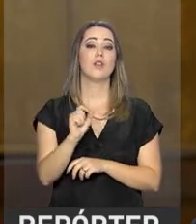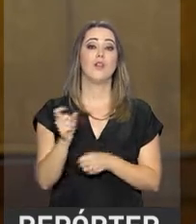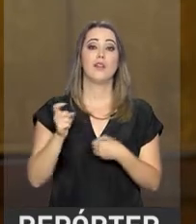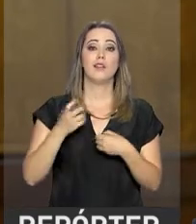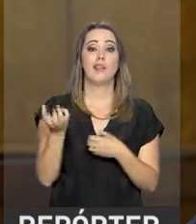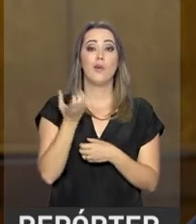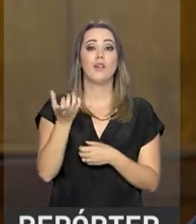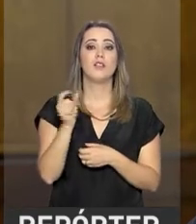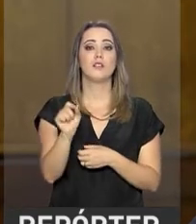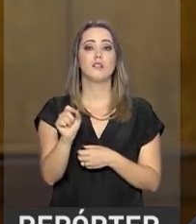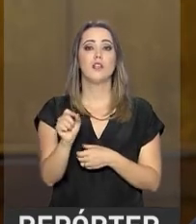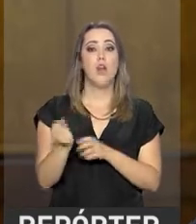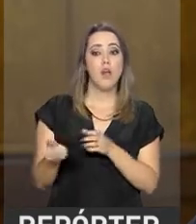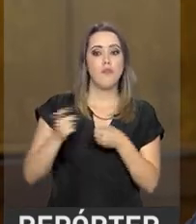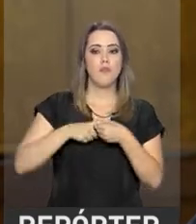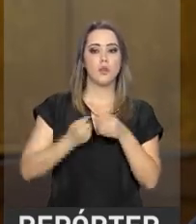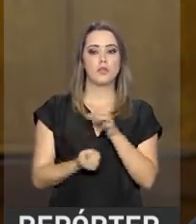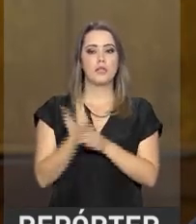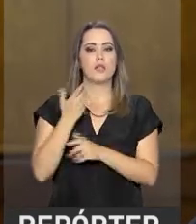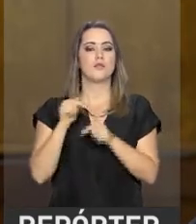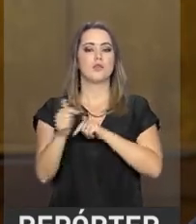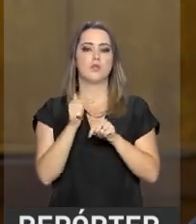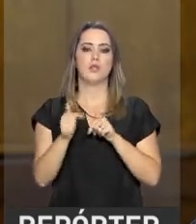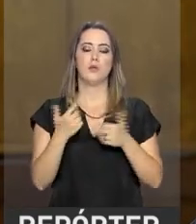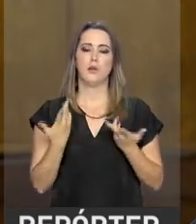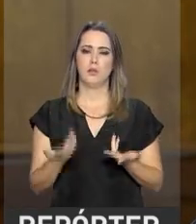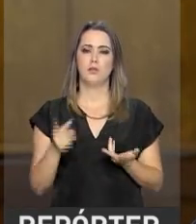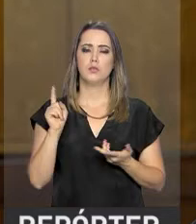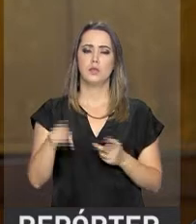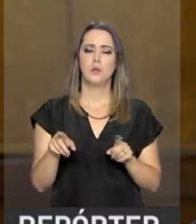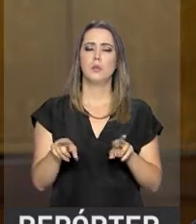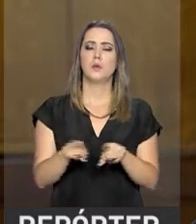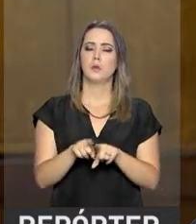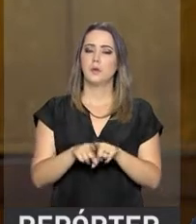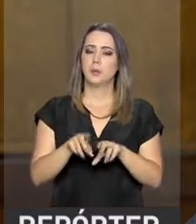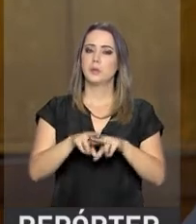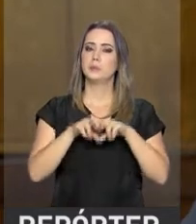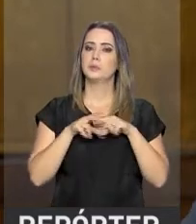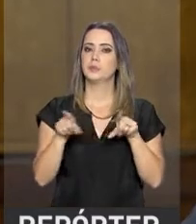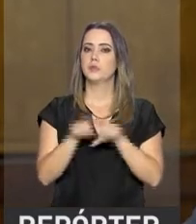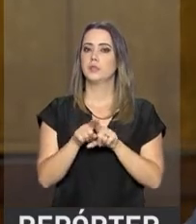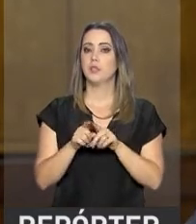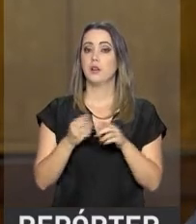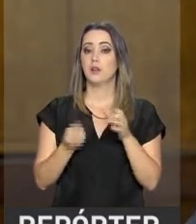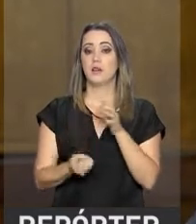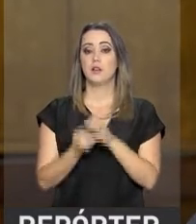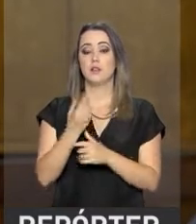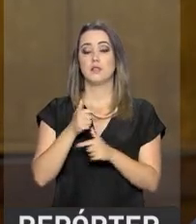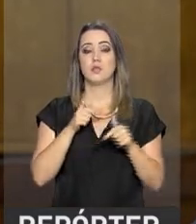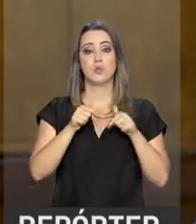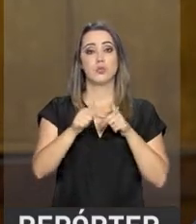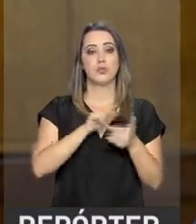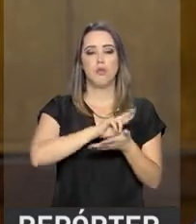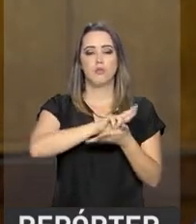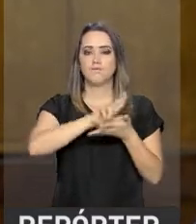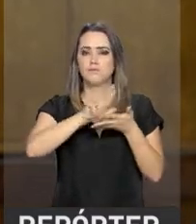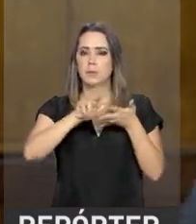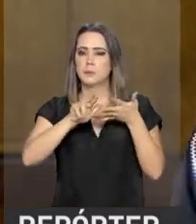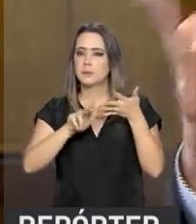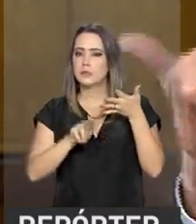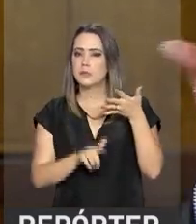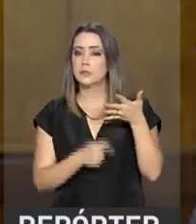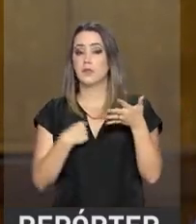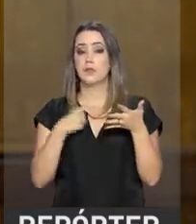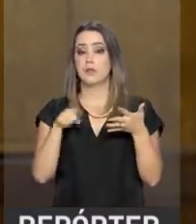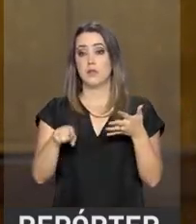e sobre ser pela recuperação do emprego também é pela recuperação dos chamados postos de trabalho você sabe que esta confiança